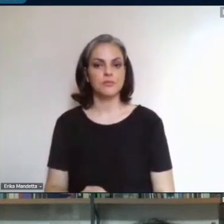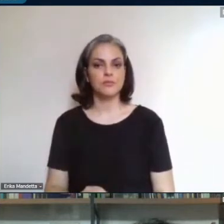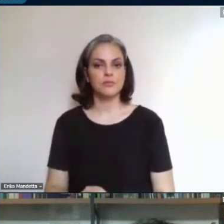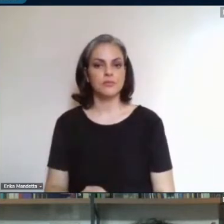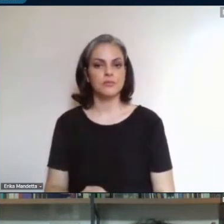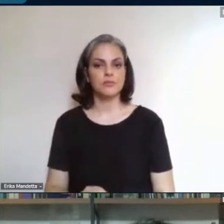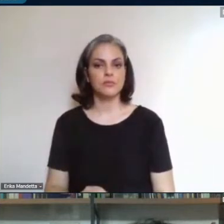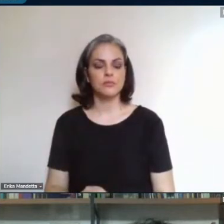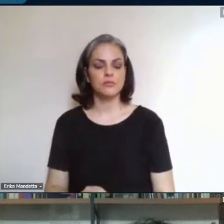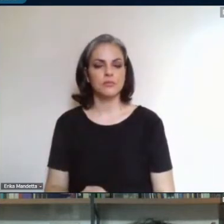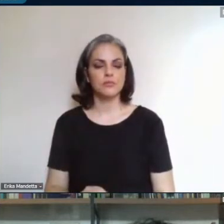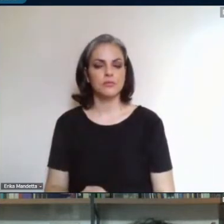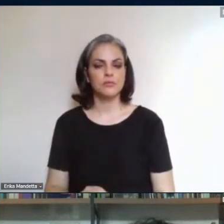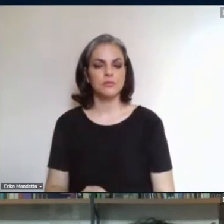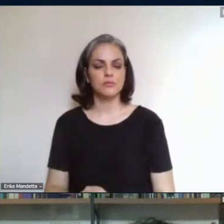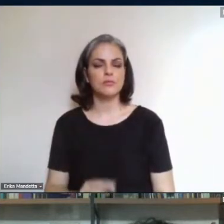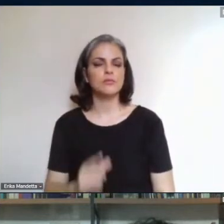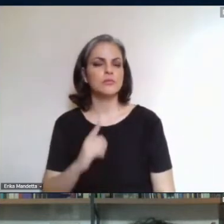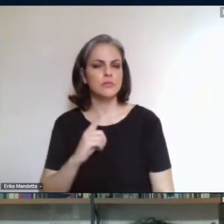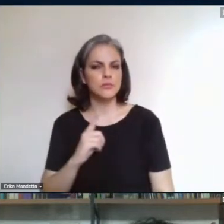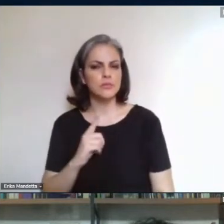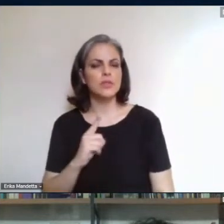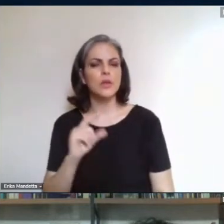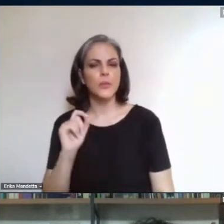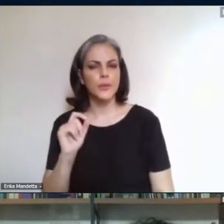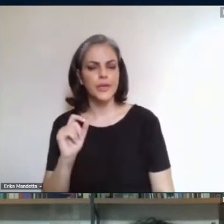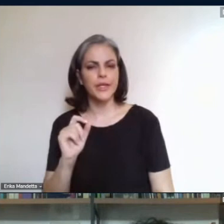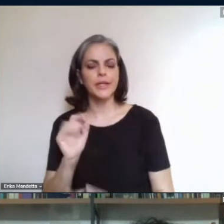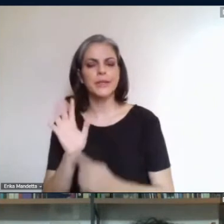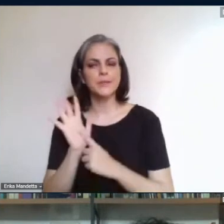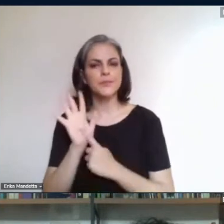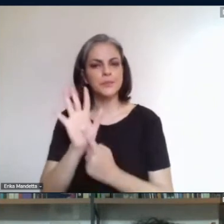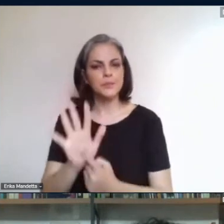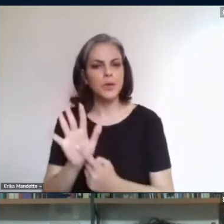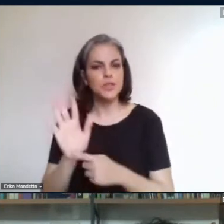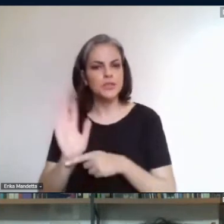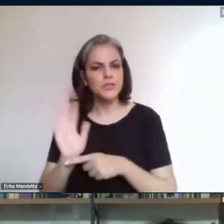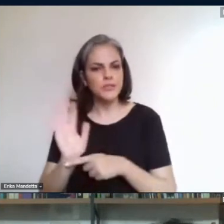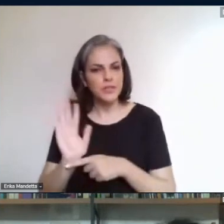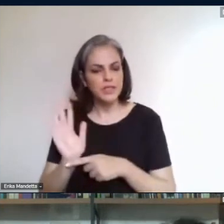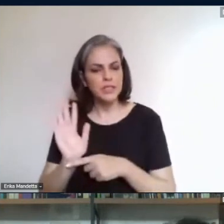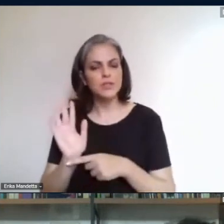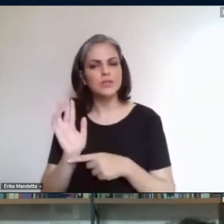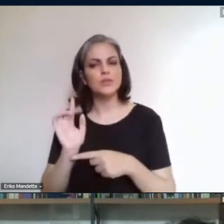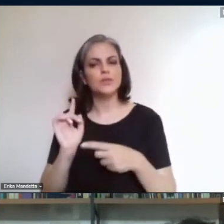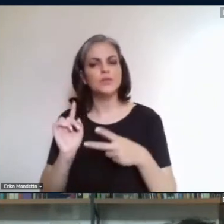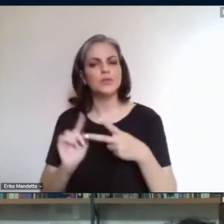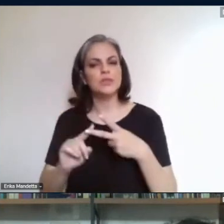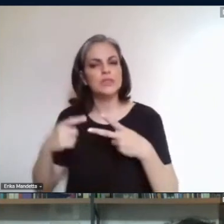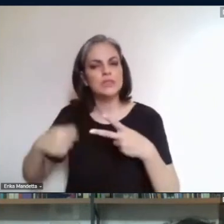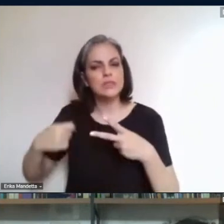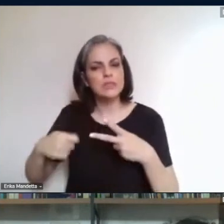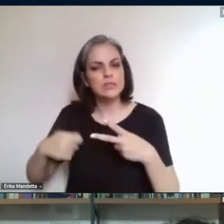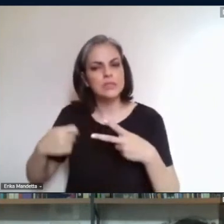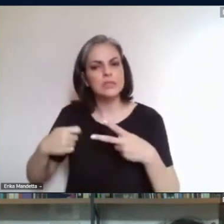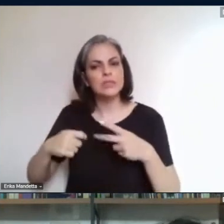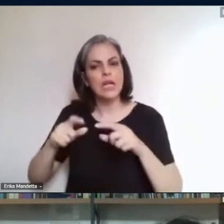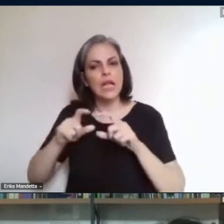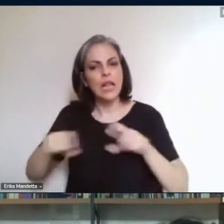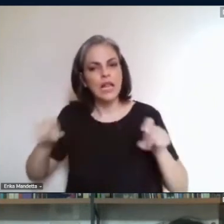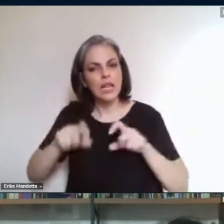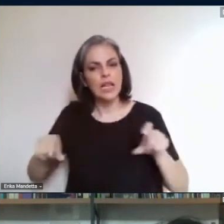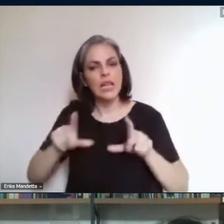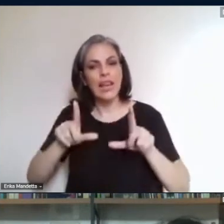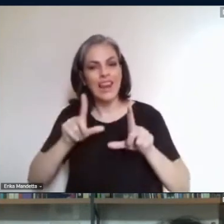tem uma parte que diz assim, exibição de vídeos, demandas de legendas.